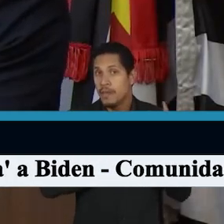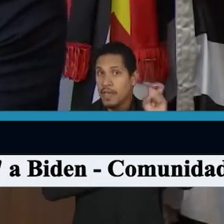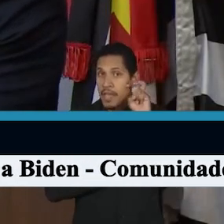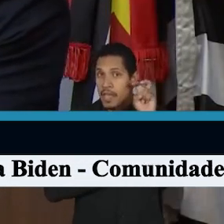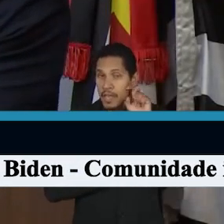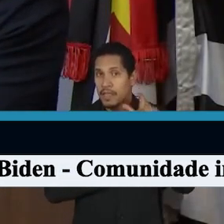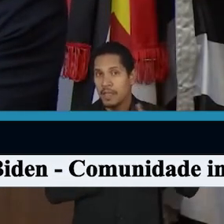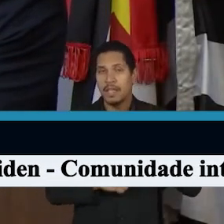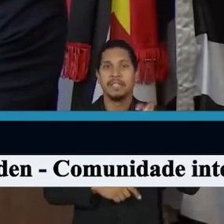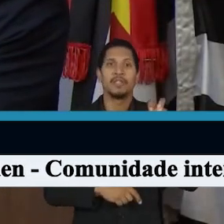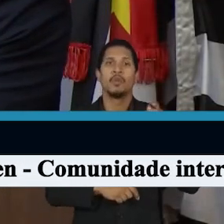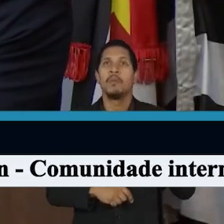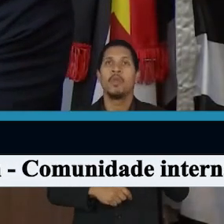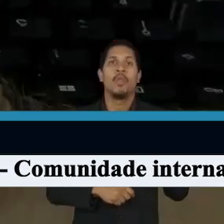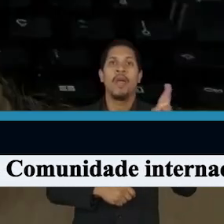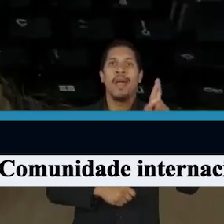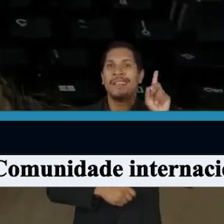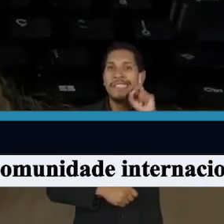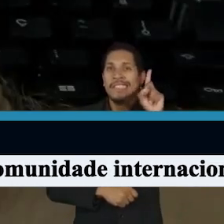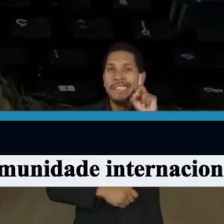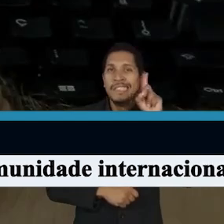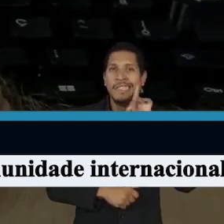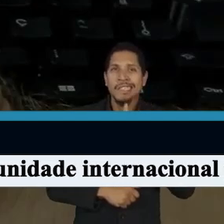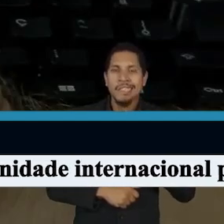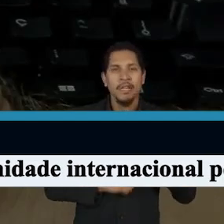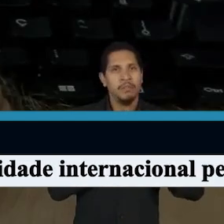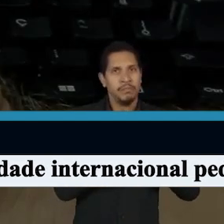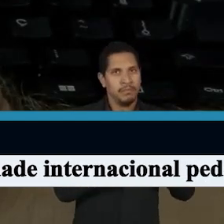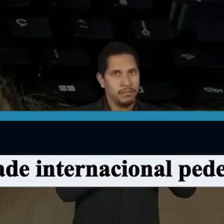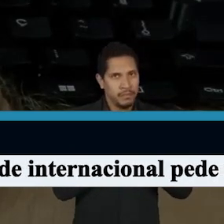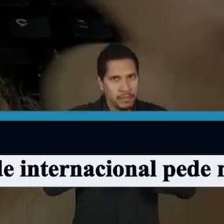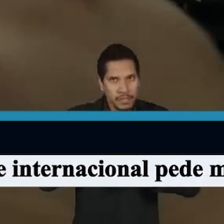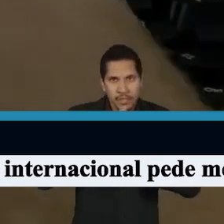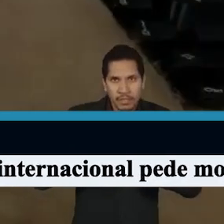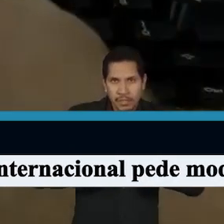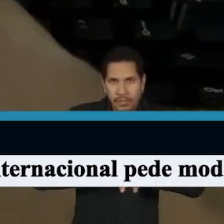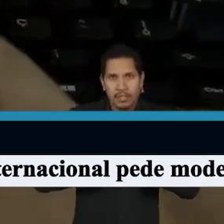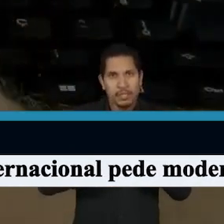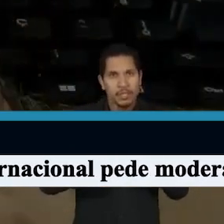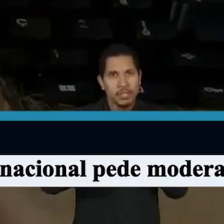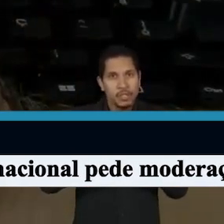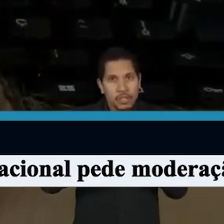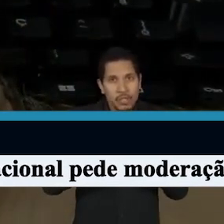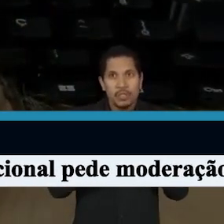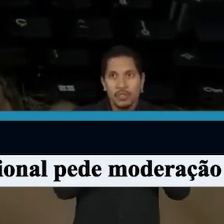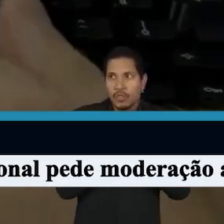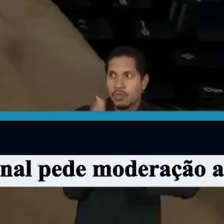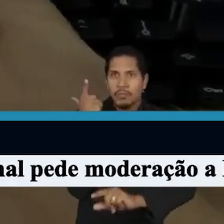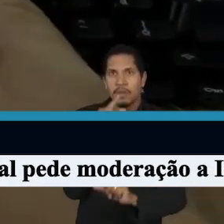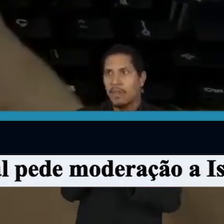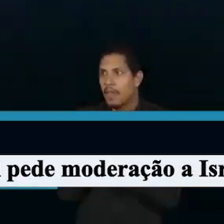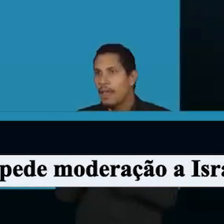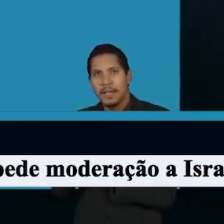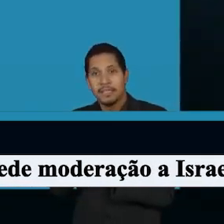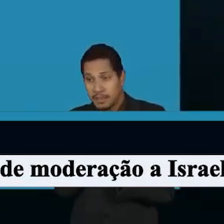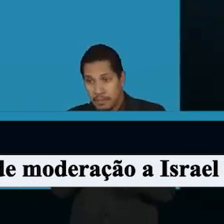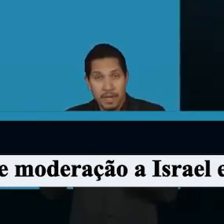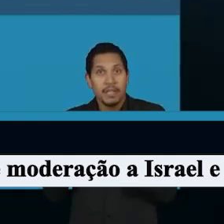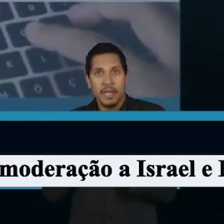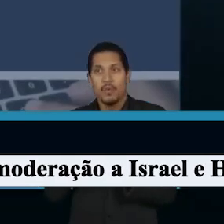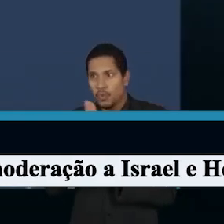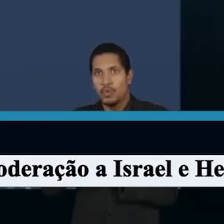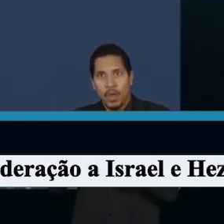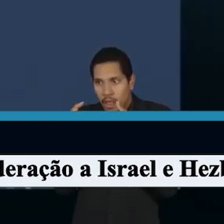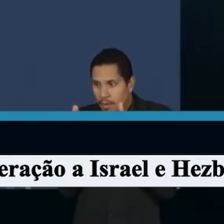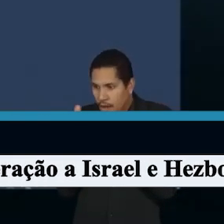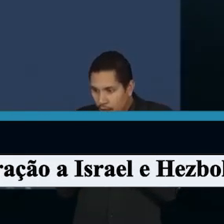foi de R$ 5 milhões por dia, pela manobra que levou a plataforma a voltar a funcionar para muitos brasileiros nesta semana. Neste